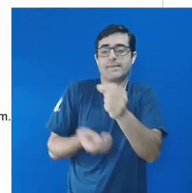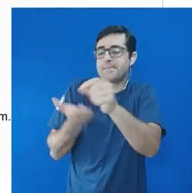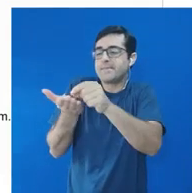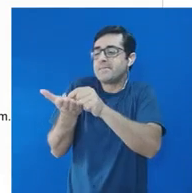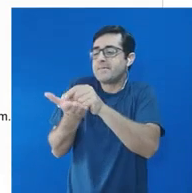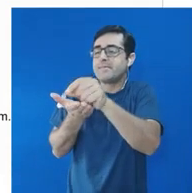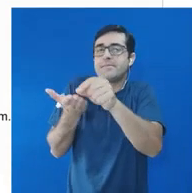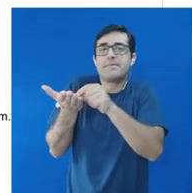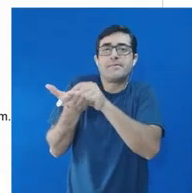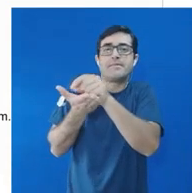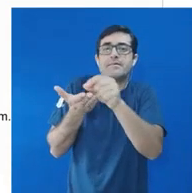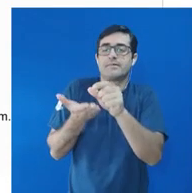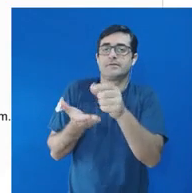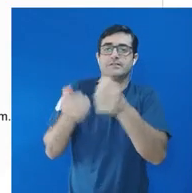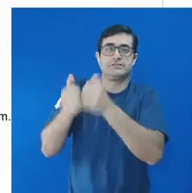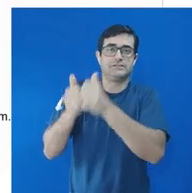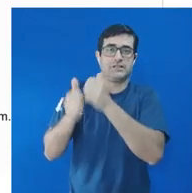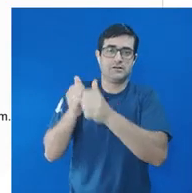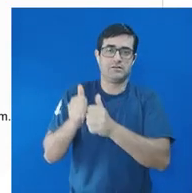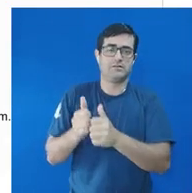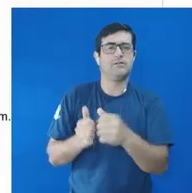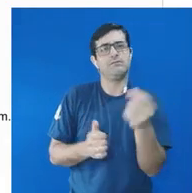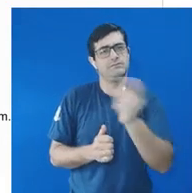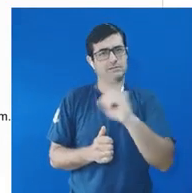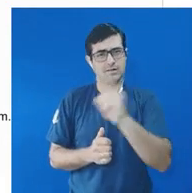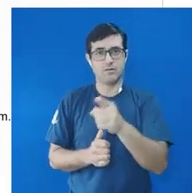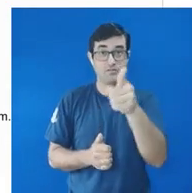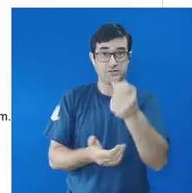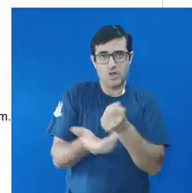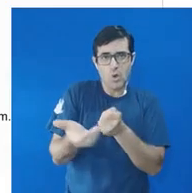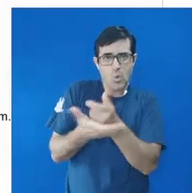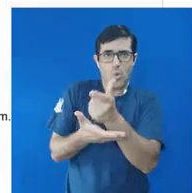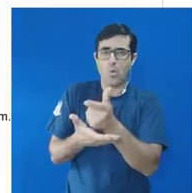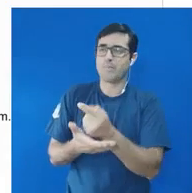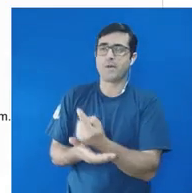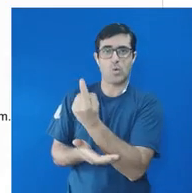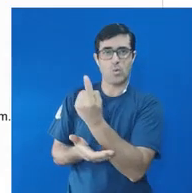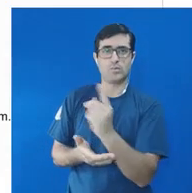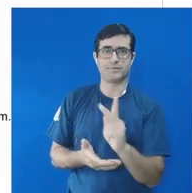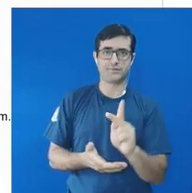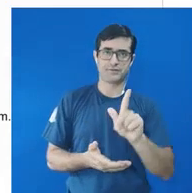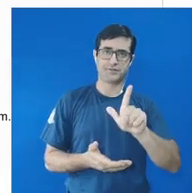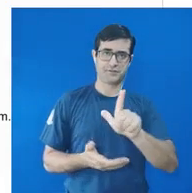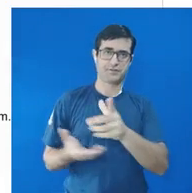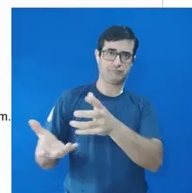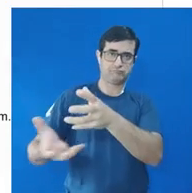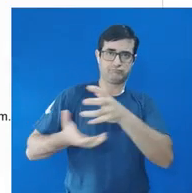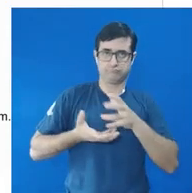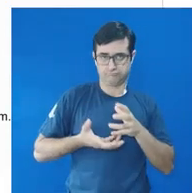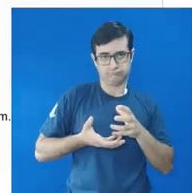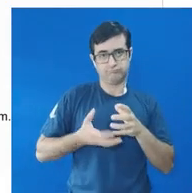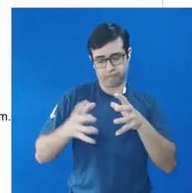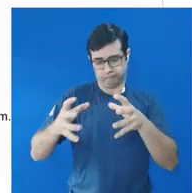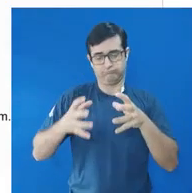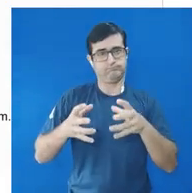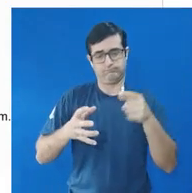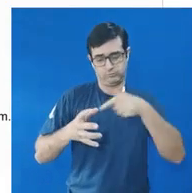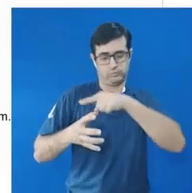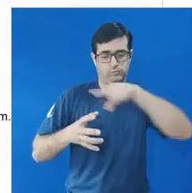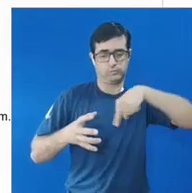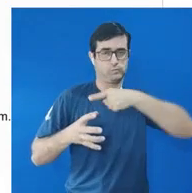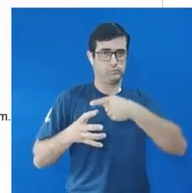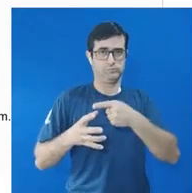256 grãos de arroz. Não, a gente compra 1 quilo. Dentro daquele 1 quilo de arroz vai ter um número de